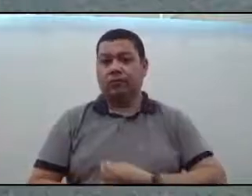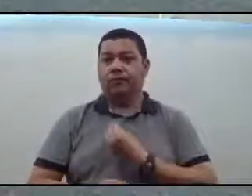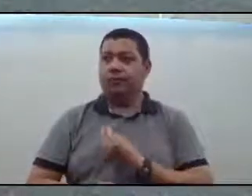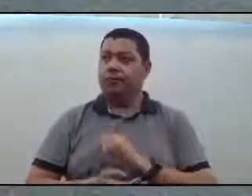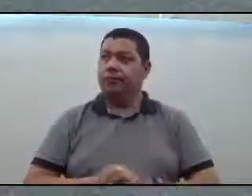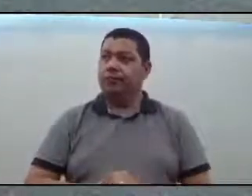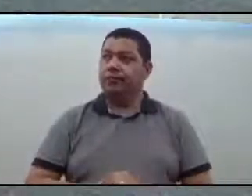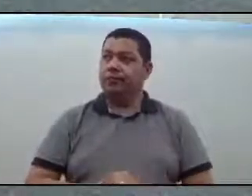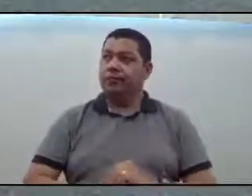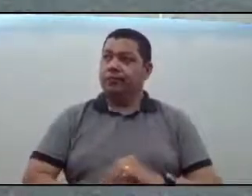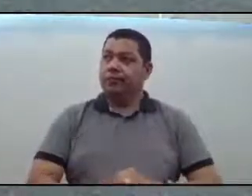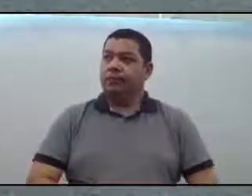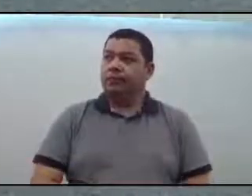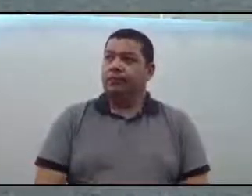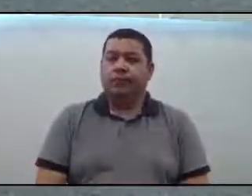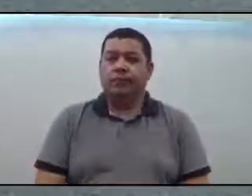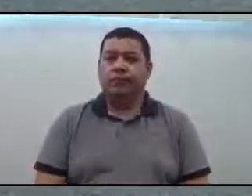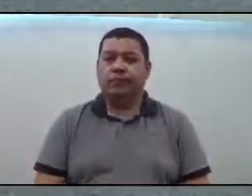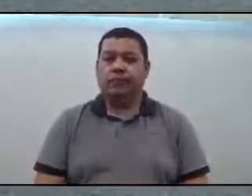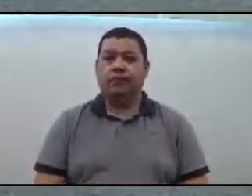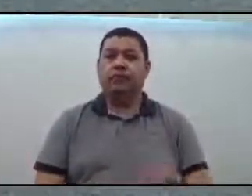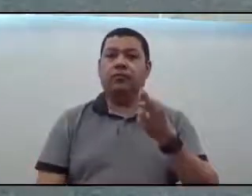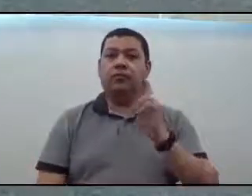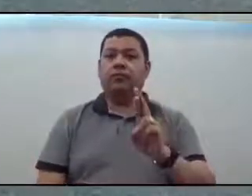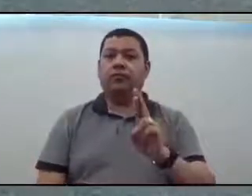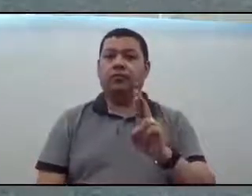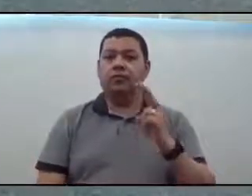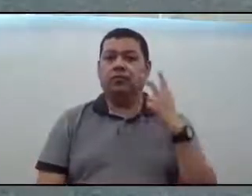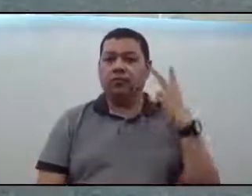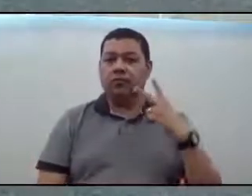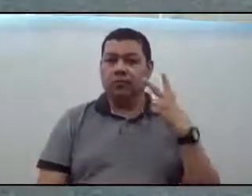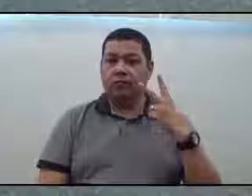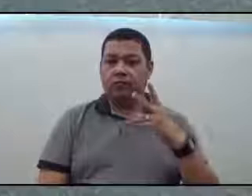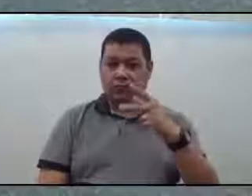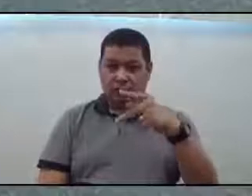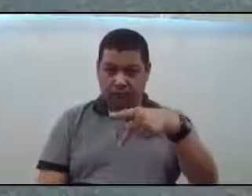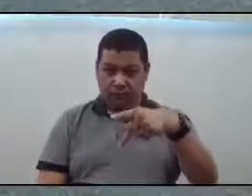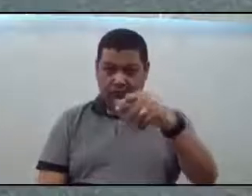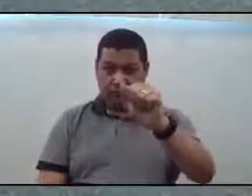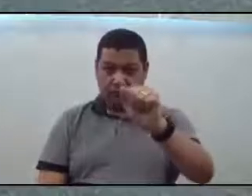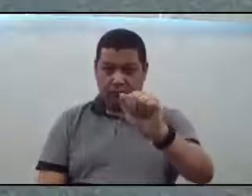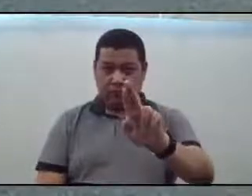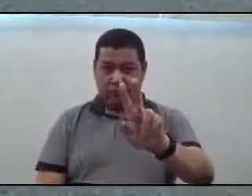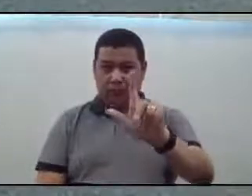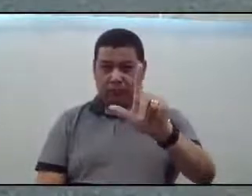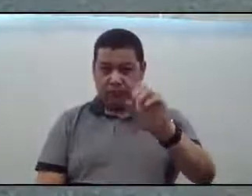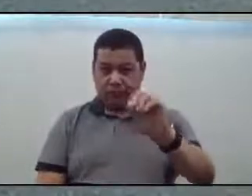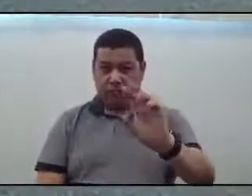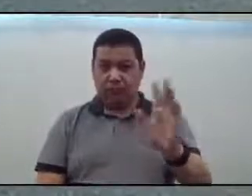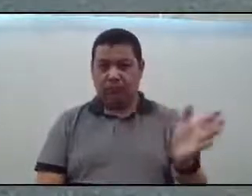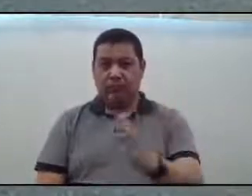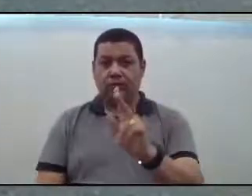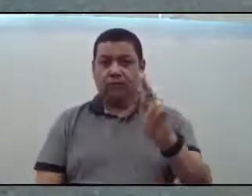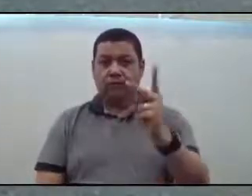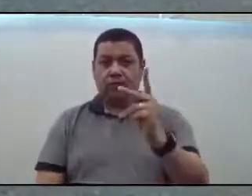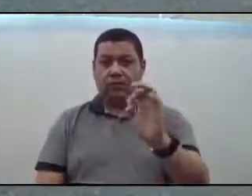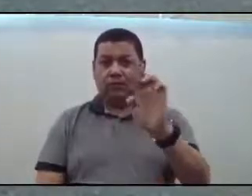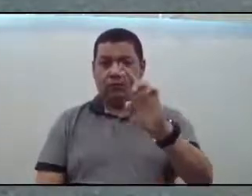do vereador doutor Paulo Henrique, todos os advogados de Cacoal, o doutor